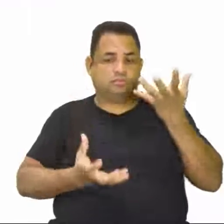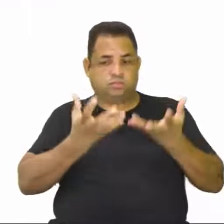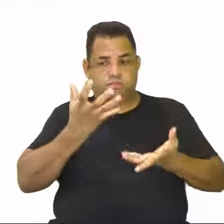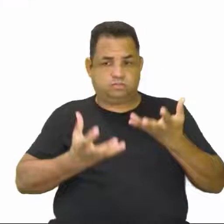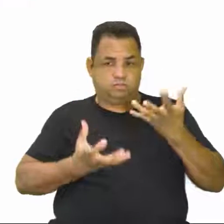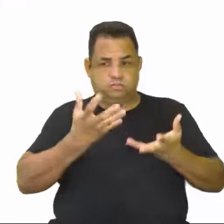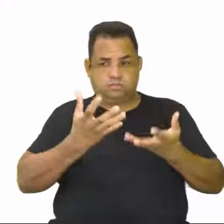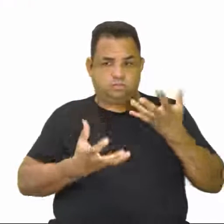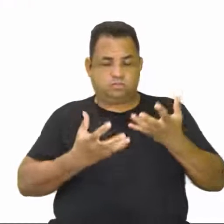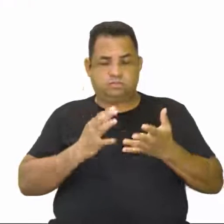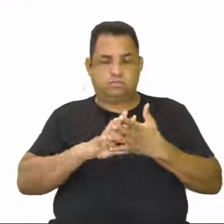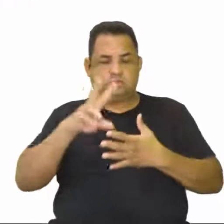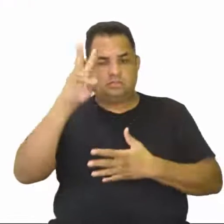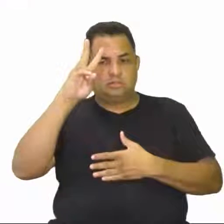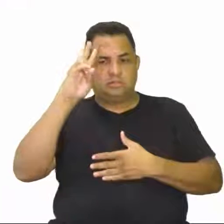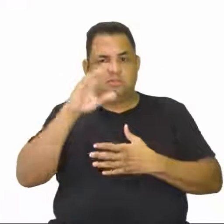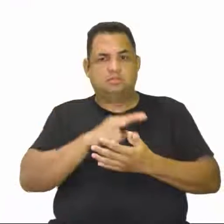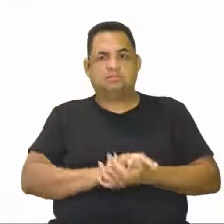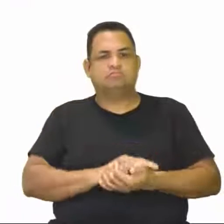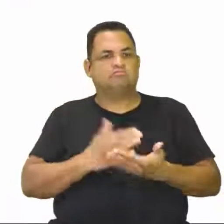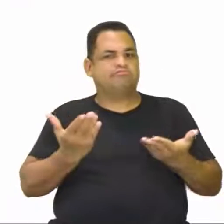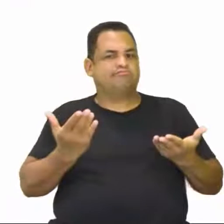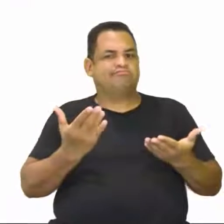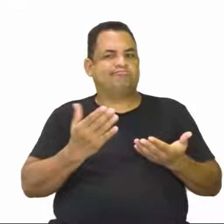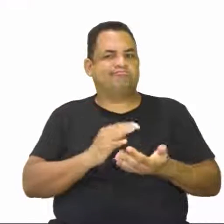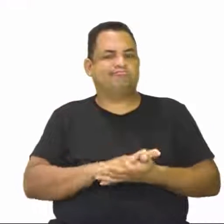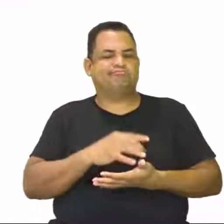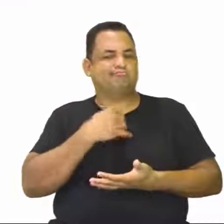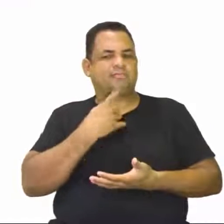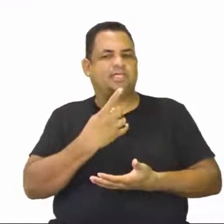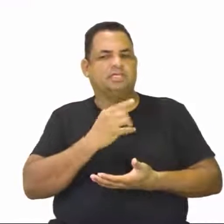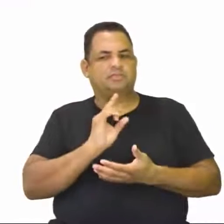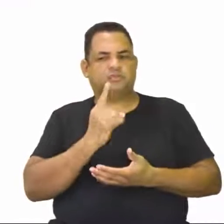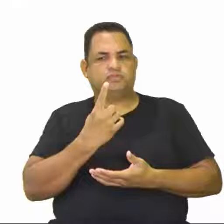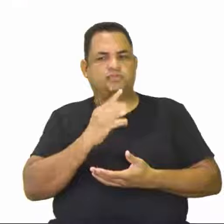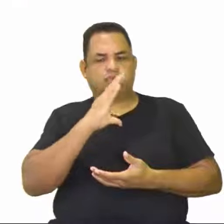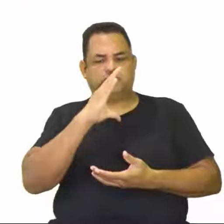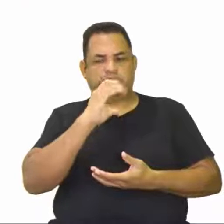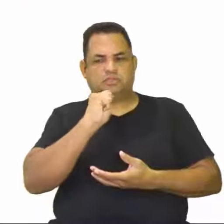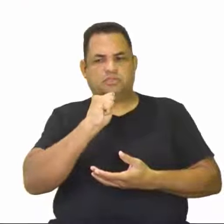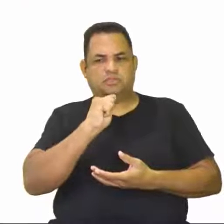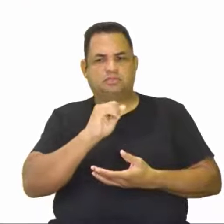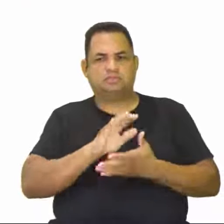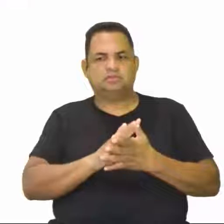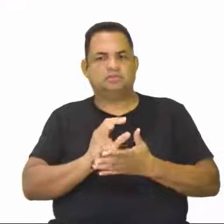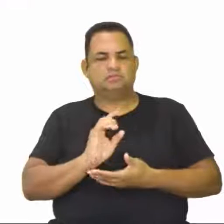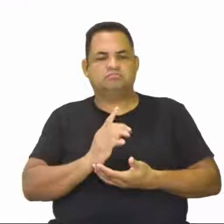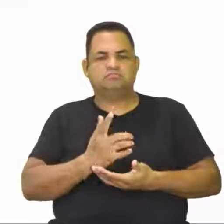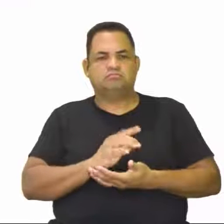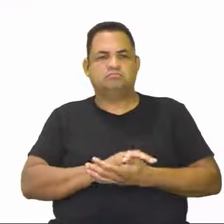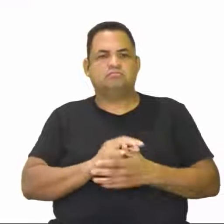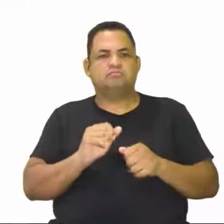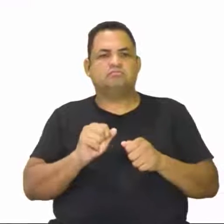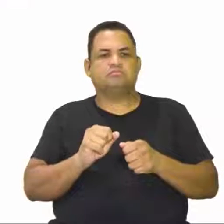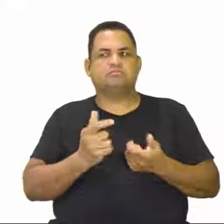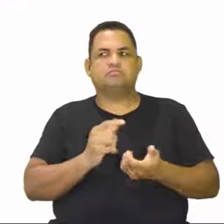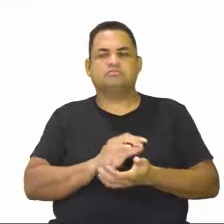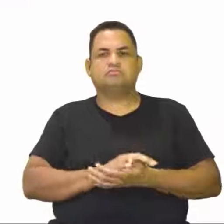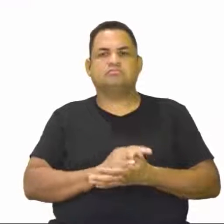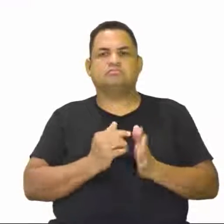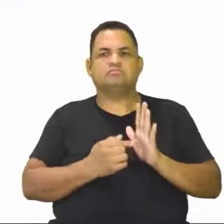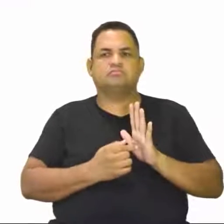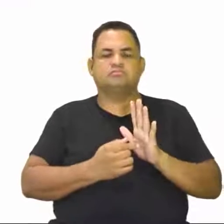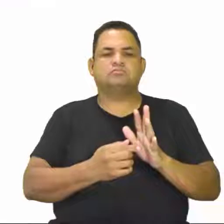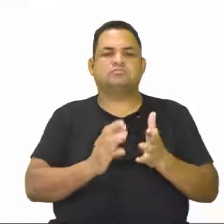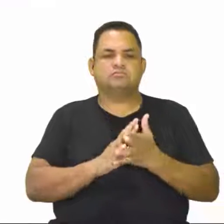né, professor? Isso. Então, o cálcio sozinho não seria possível. Então, aqui, se a gente vai fazer uma equação que